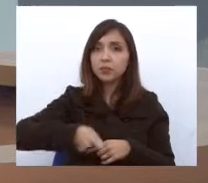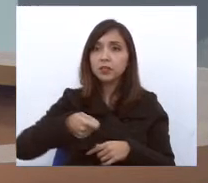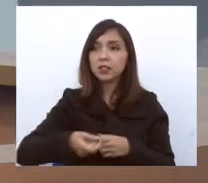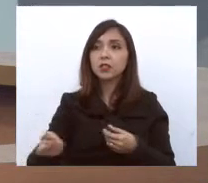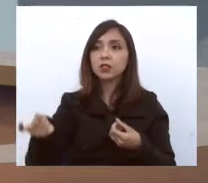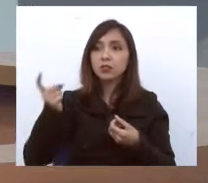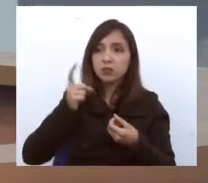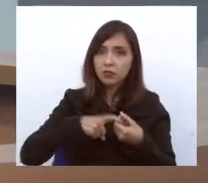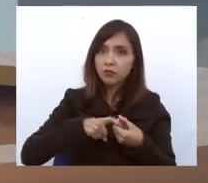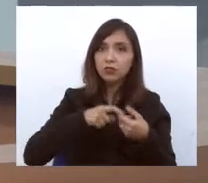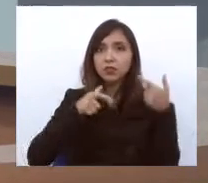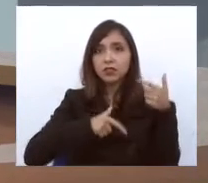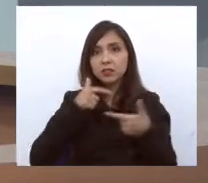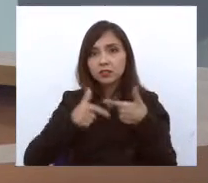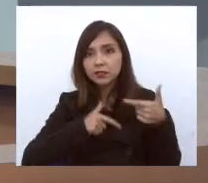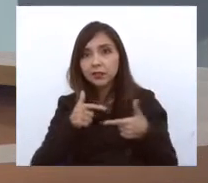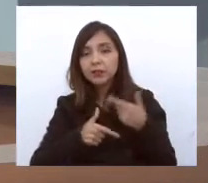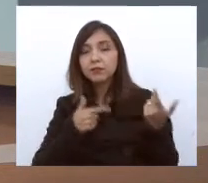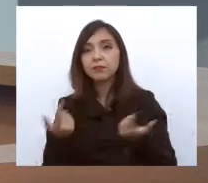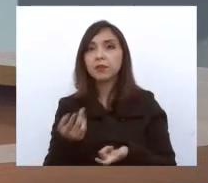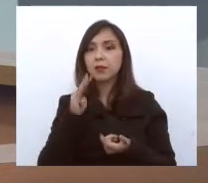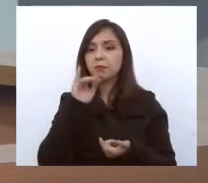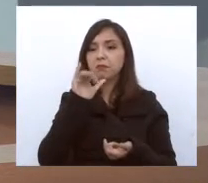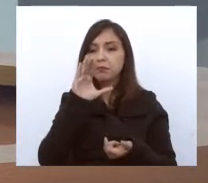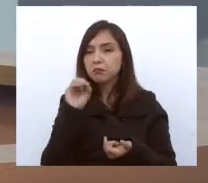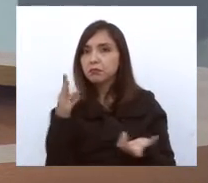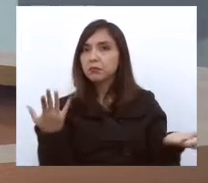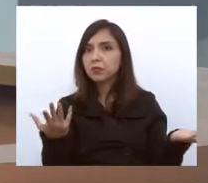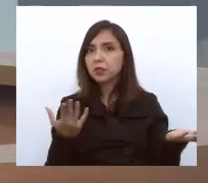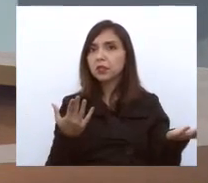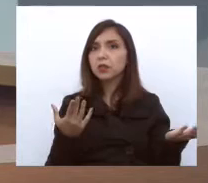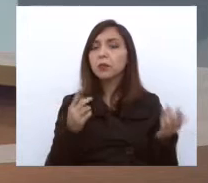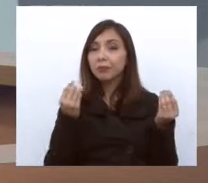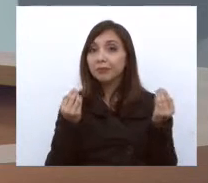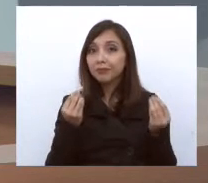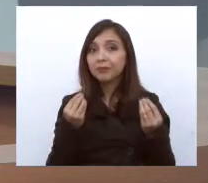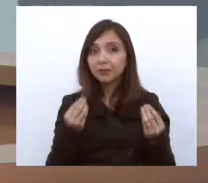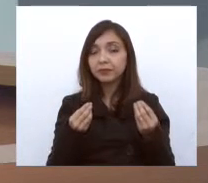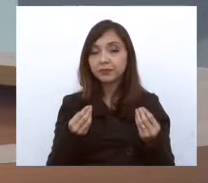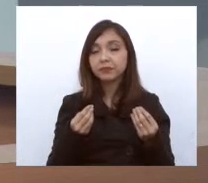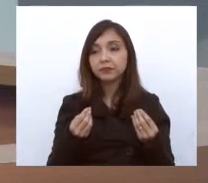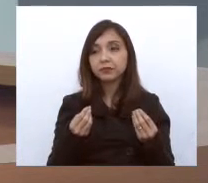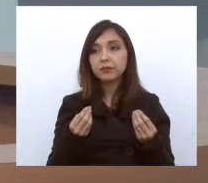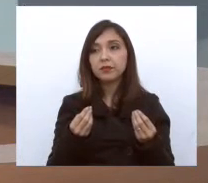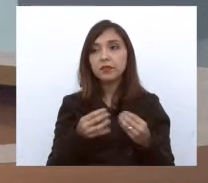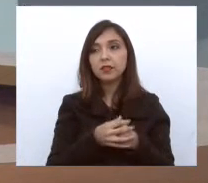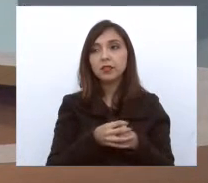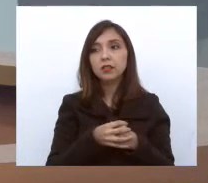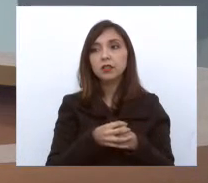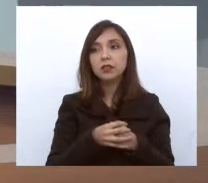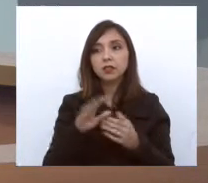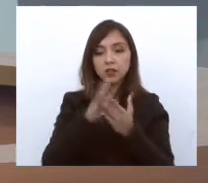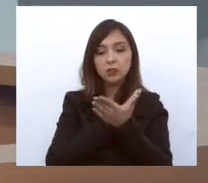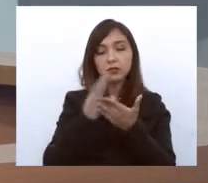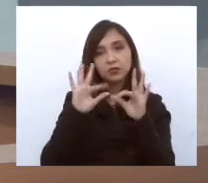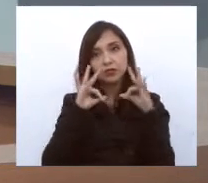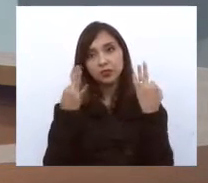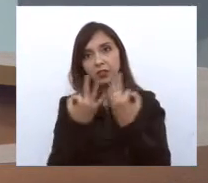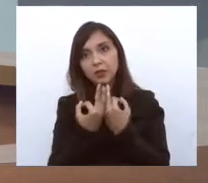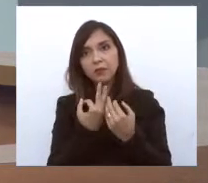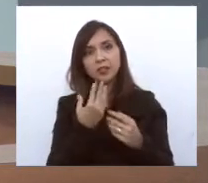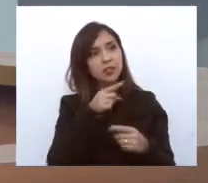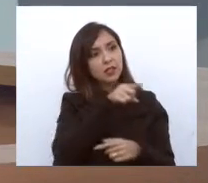fazer bico, trabalhar na informalidade para poder manter o sustento da sua família e manter